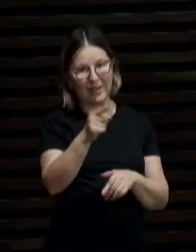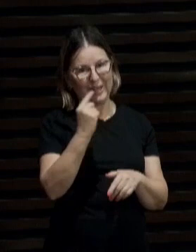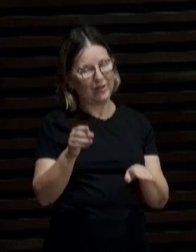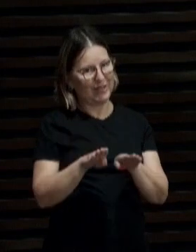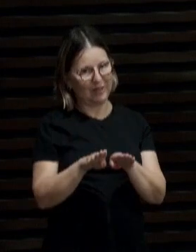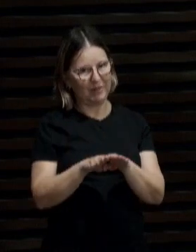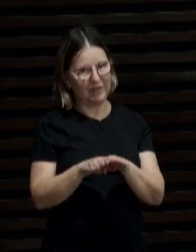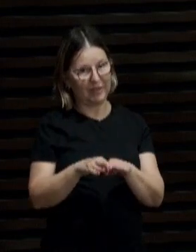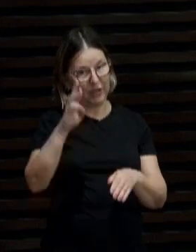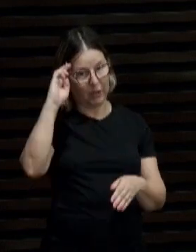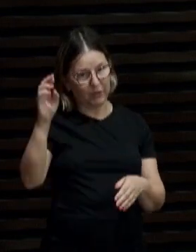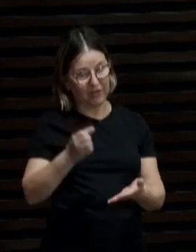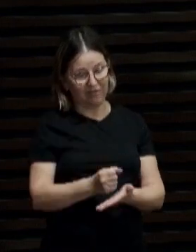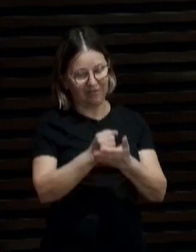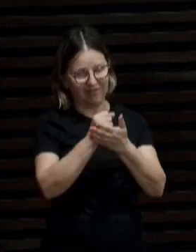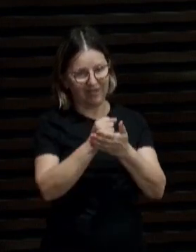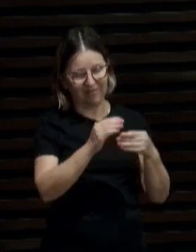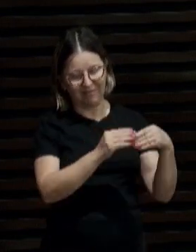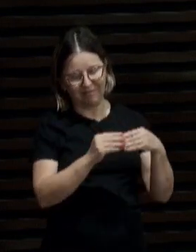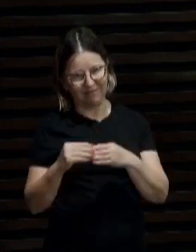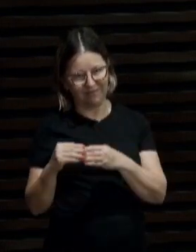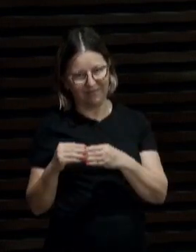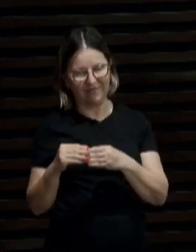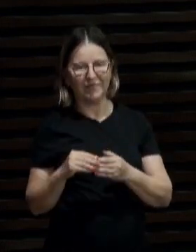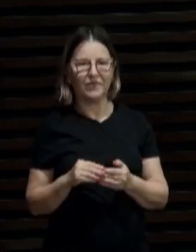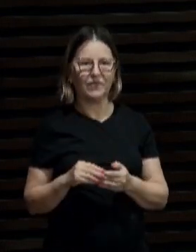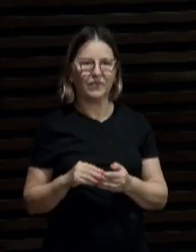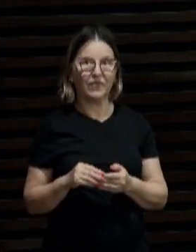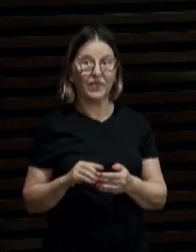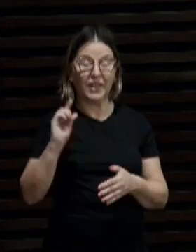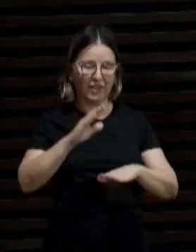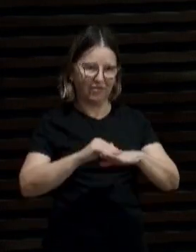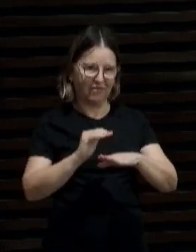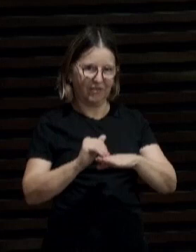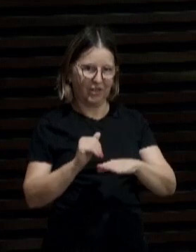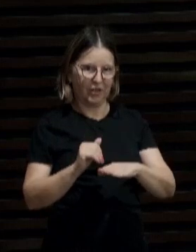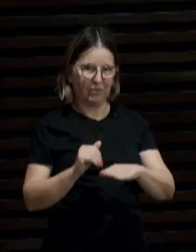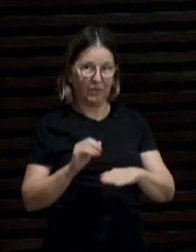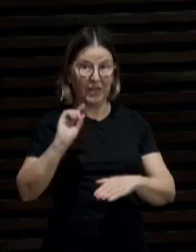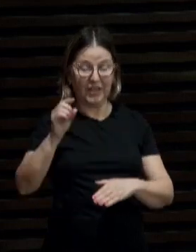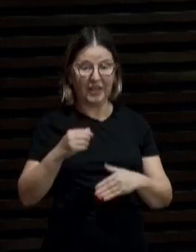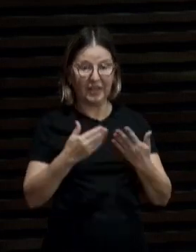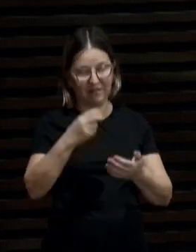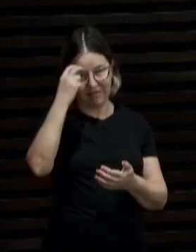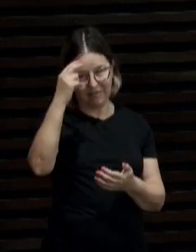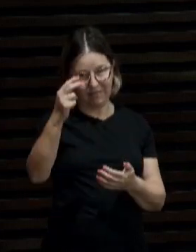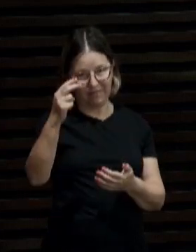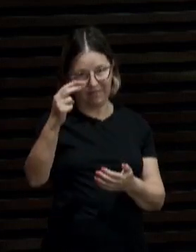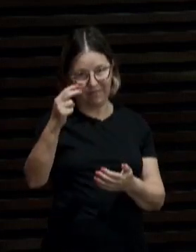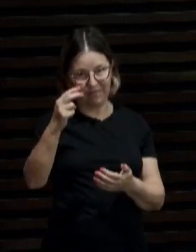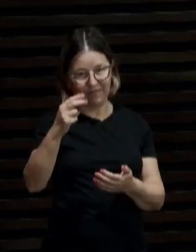quem sustenta, quem dirige, quem conduz a igreja, né? É Ele quem vocaciona, é Ele quem capacita e confirma os seus